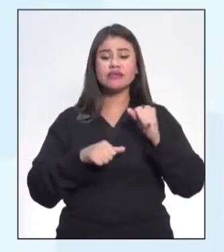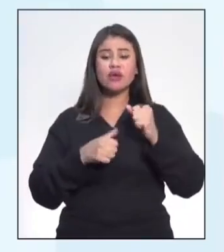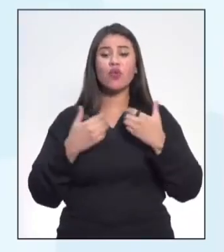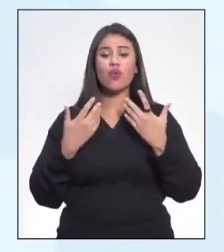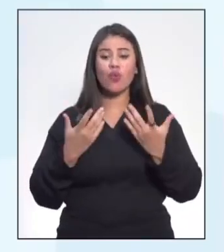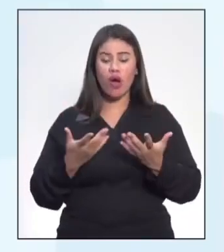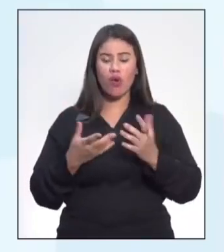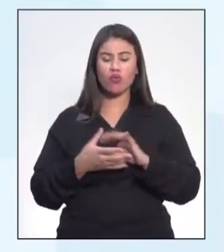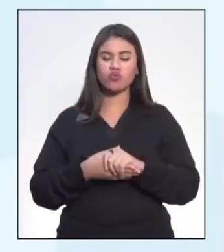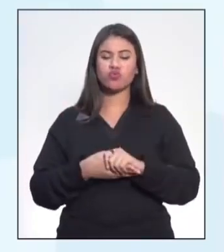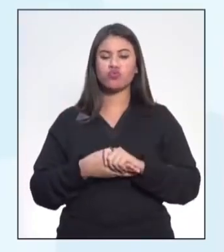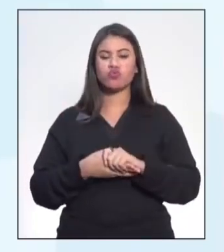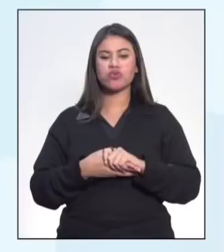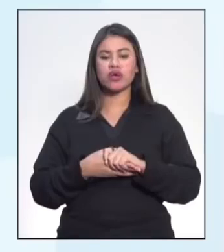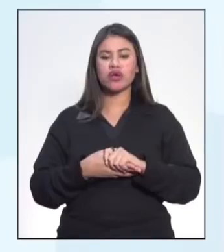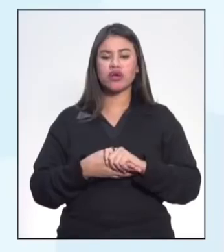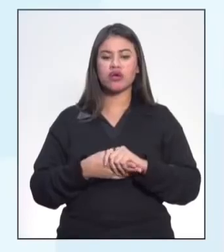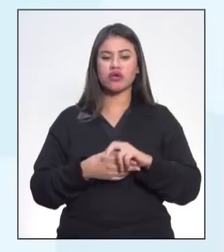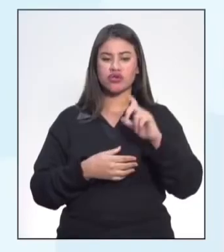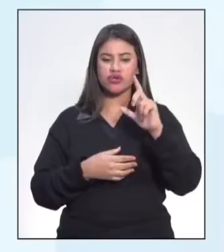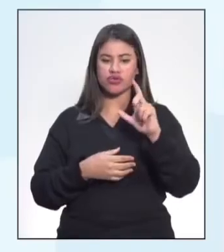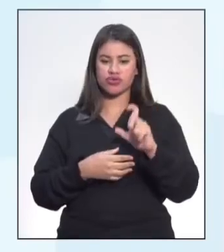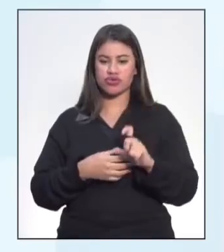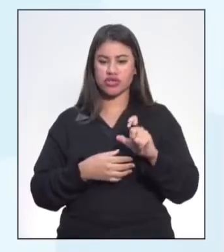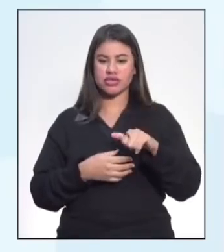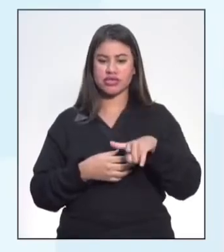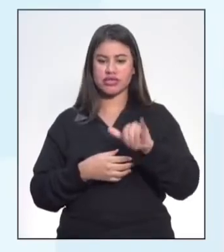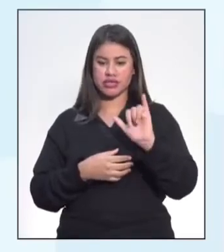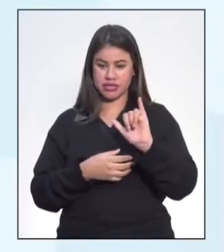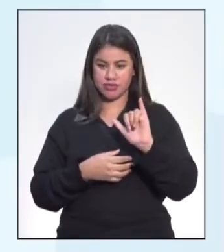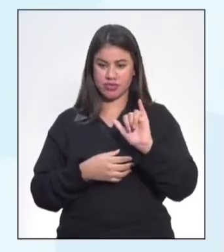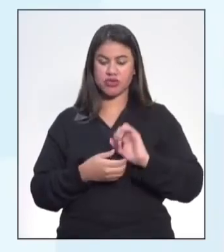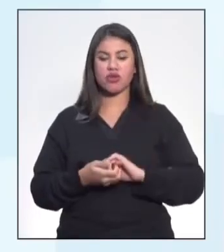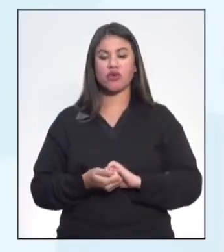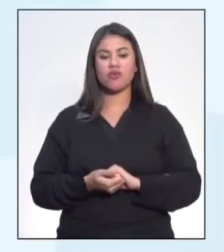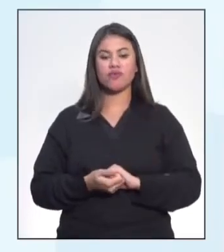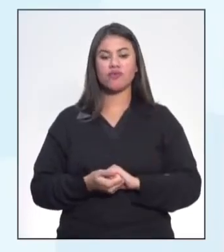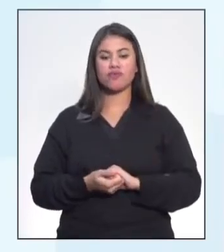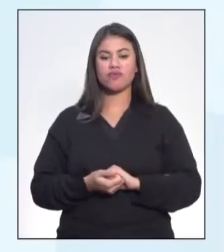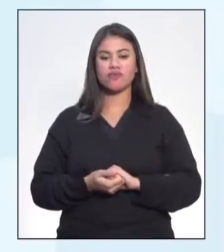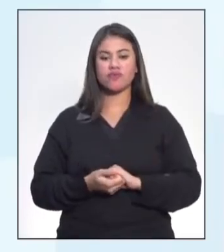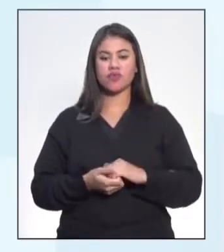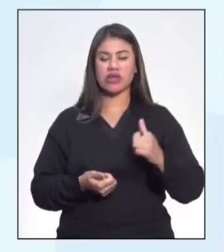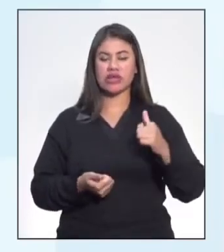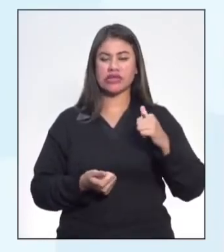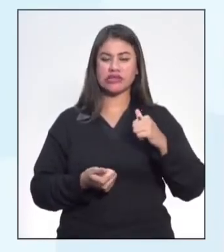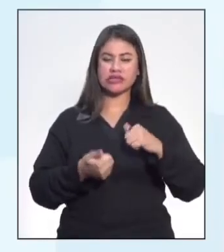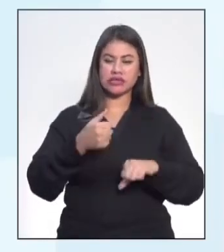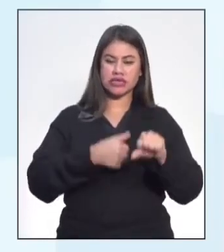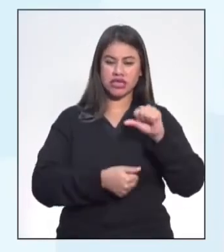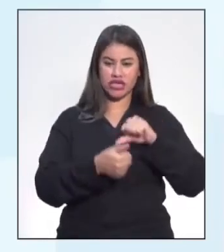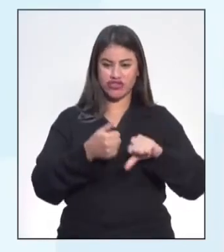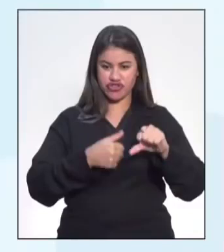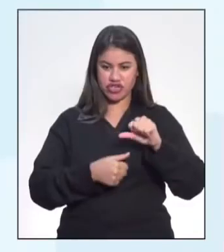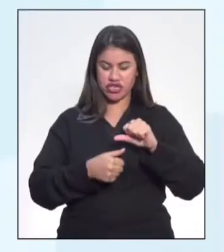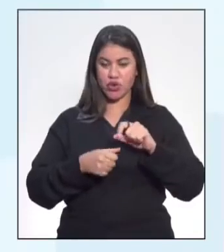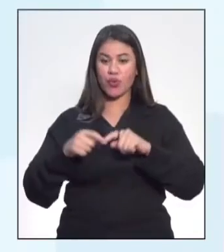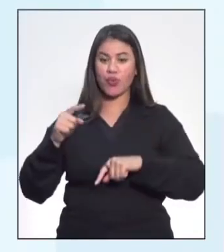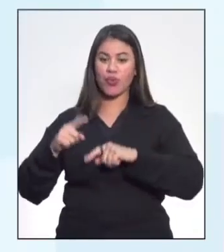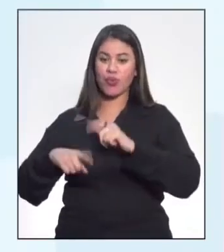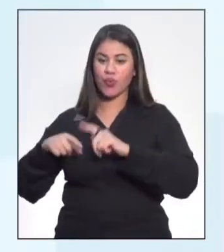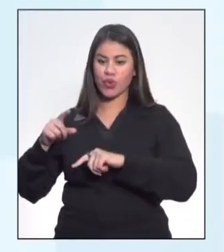ser, no reagente eu tenho X e Y, que vai dar quem? No